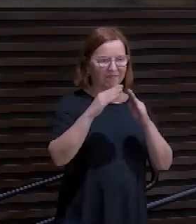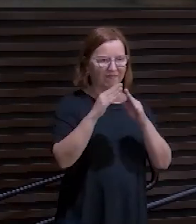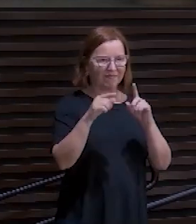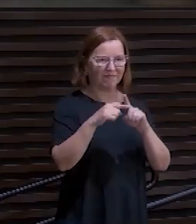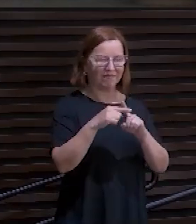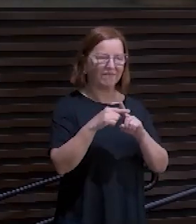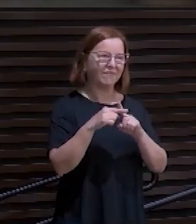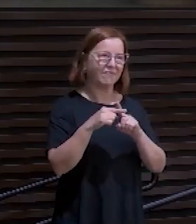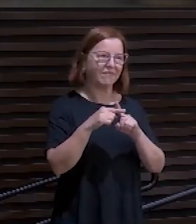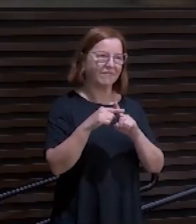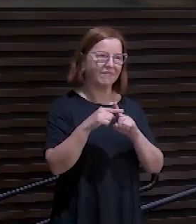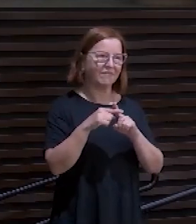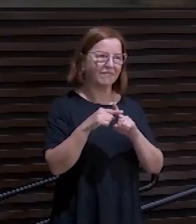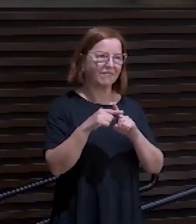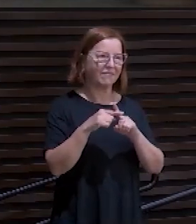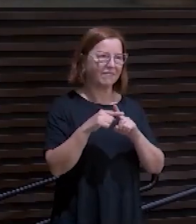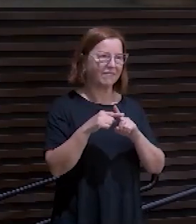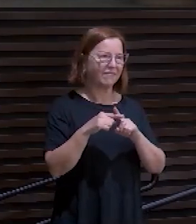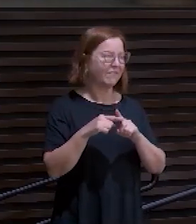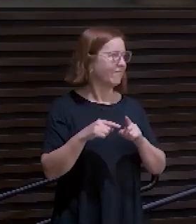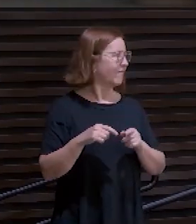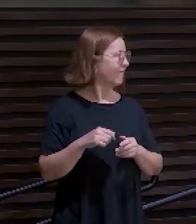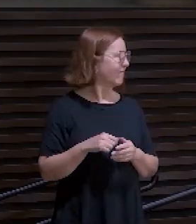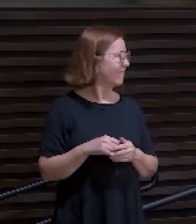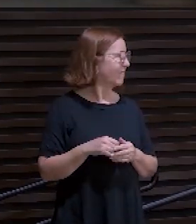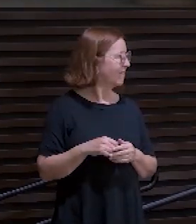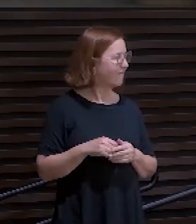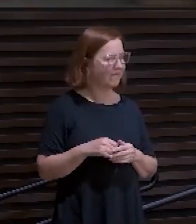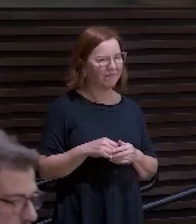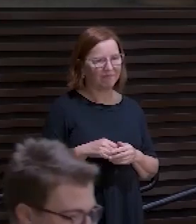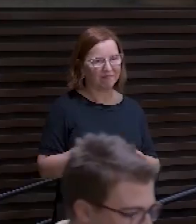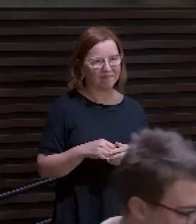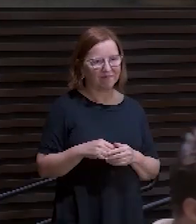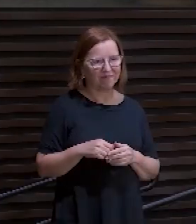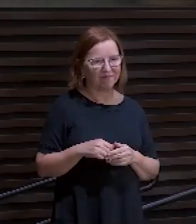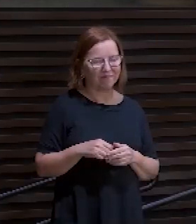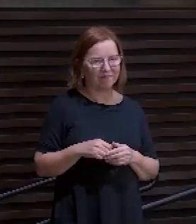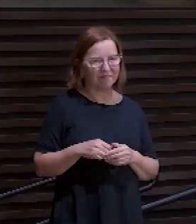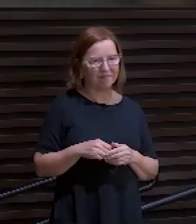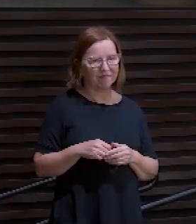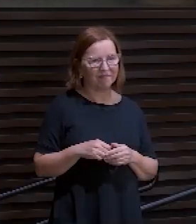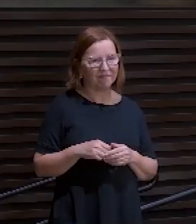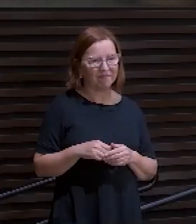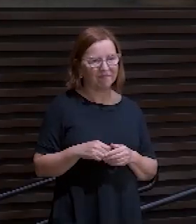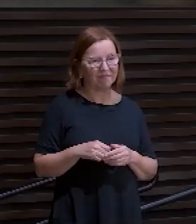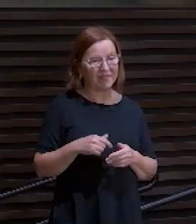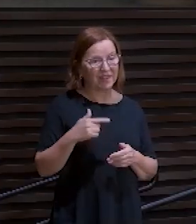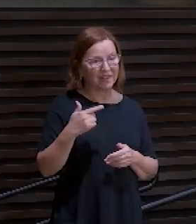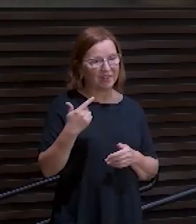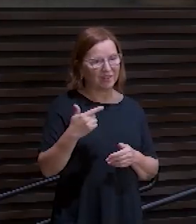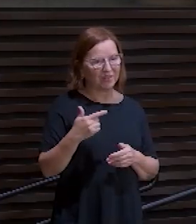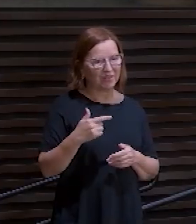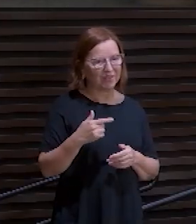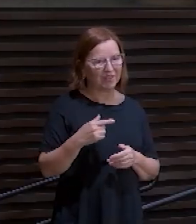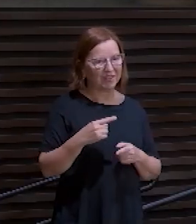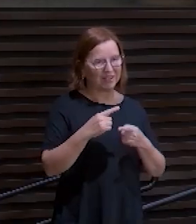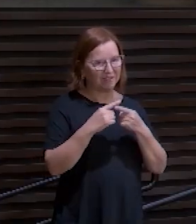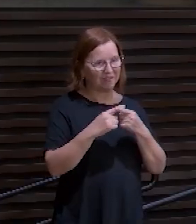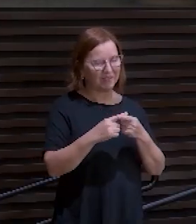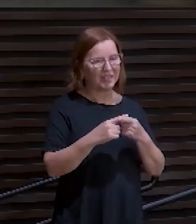Esta, querendo Deus, será a minha última fala, na segunda vez que eu tenho a oportunidade de estar com os irmãos aqui em